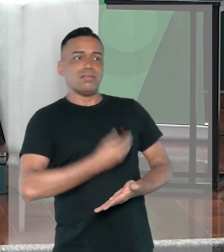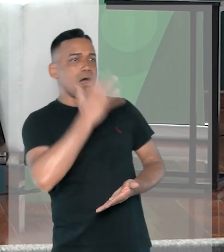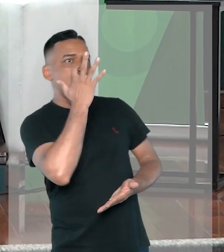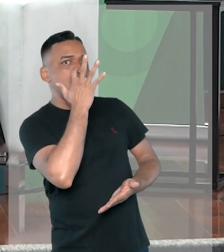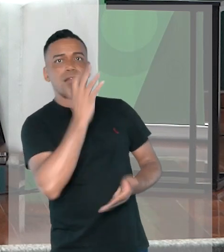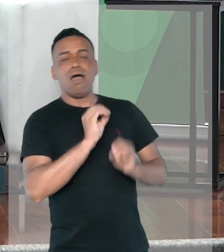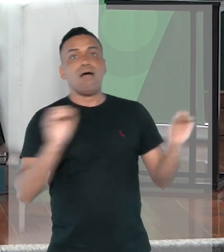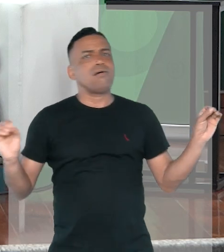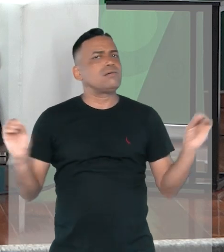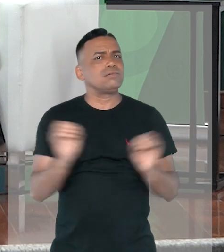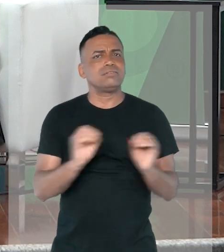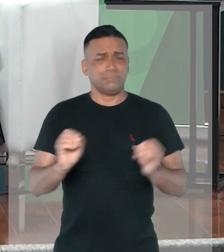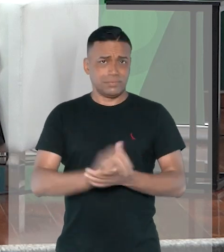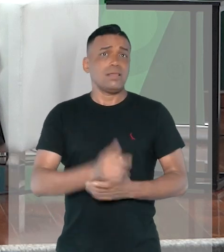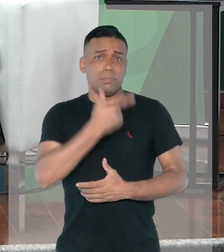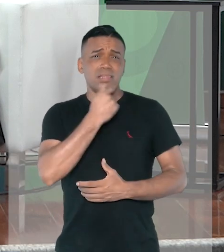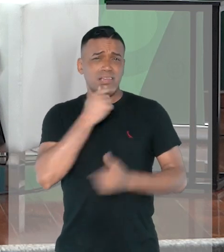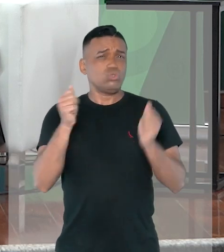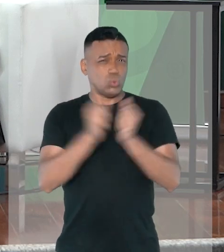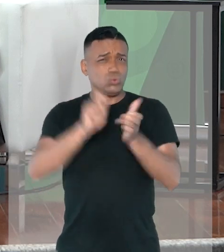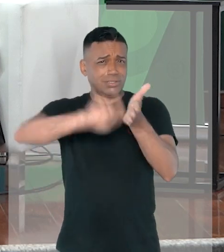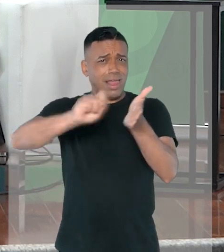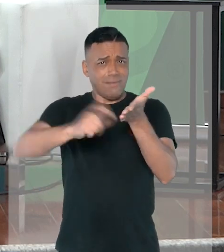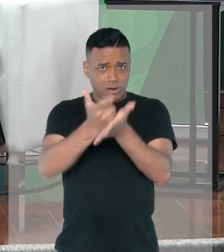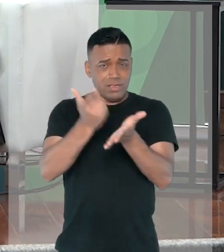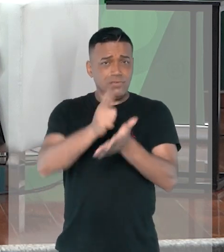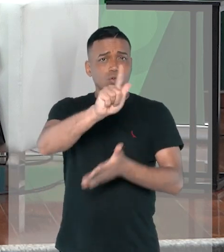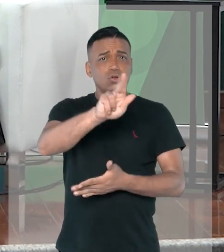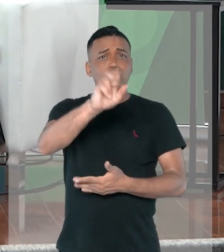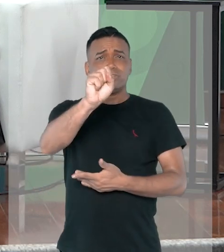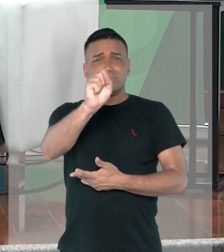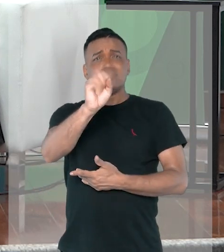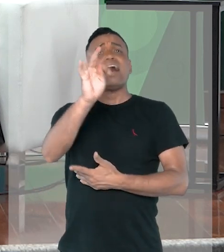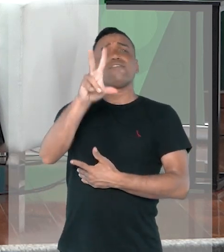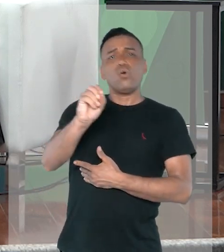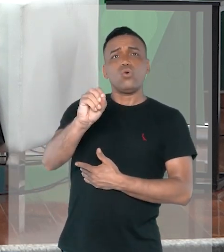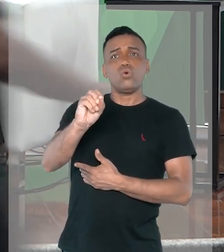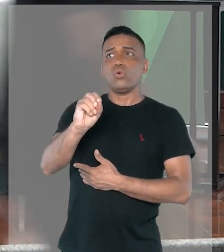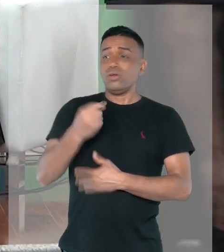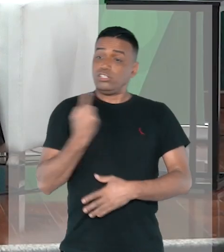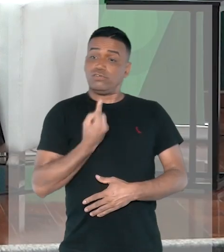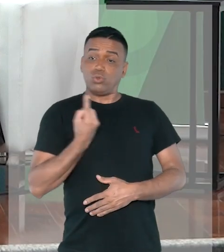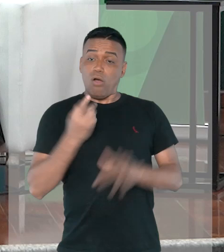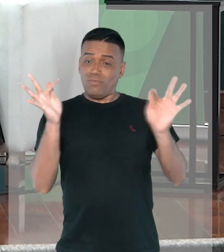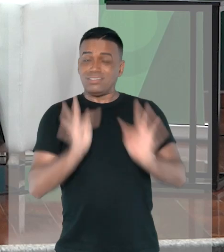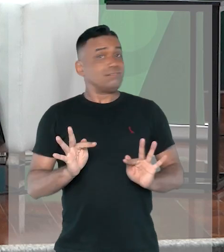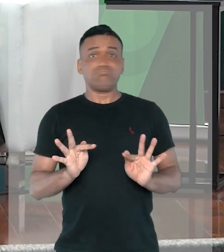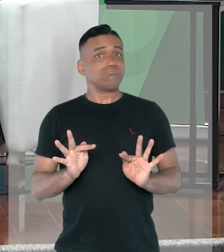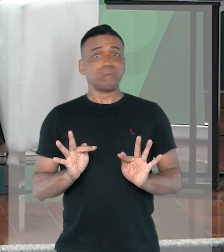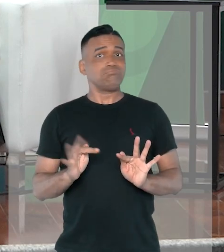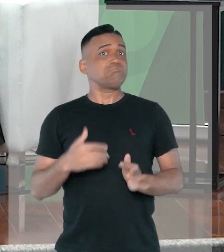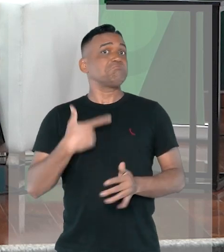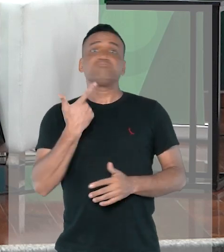interessante, uma das coisas que esse menino que escreve comigo, Gustavo Arnes, fala, diz assim, não existe só uma felicidade individual, mas o que você